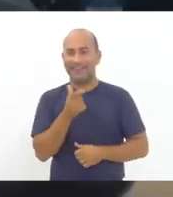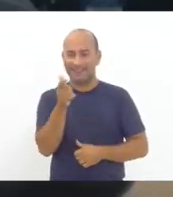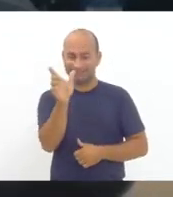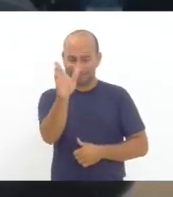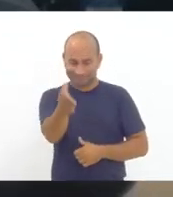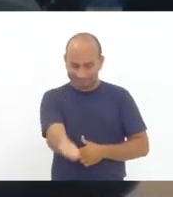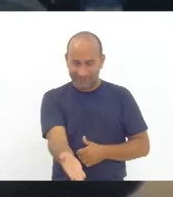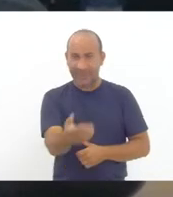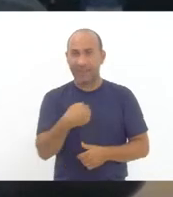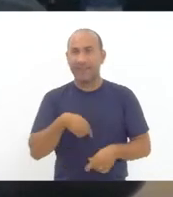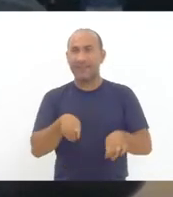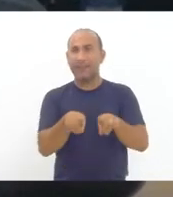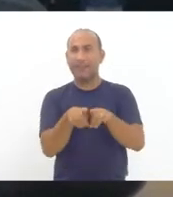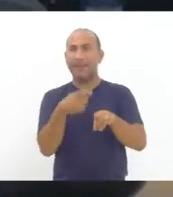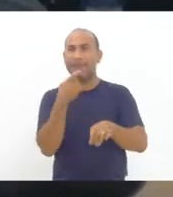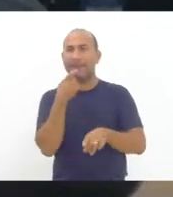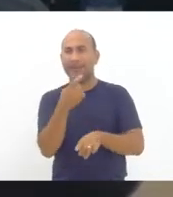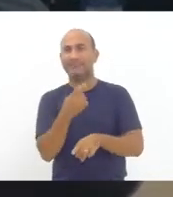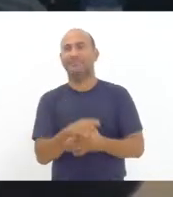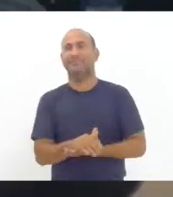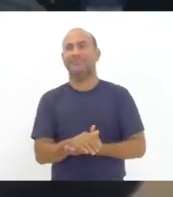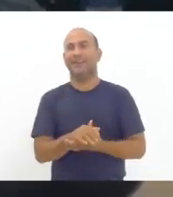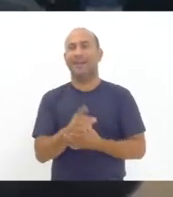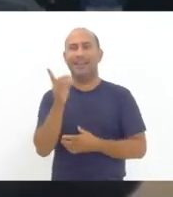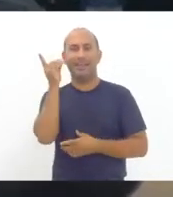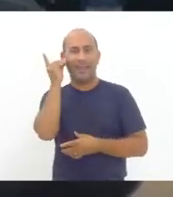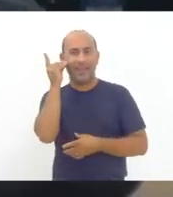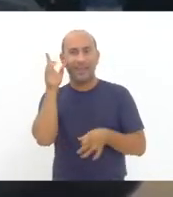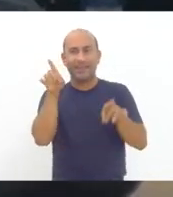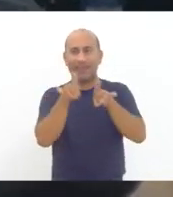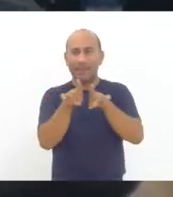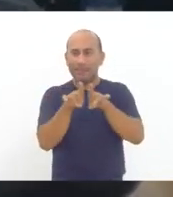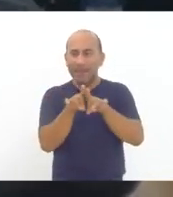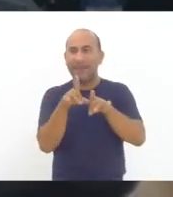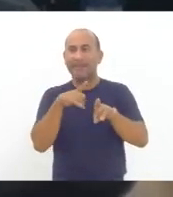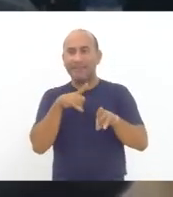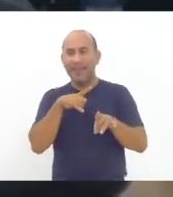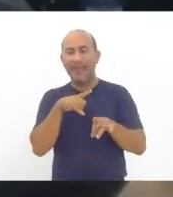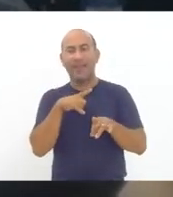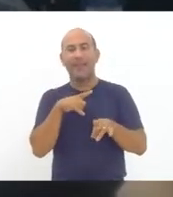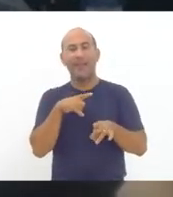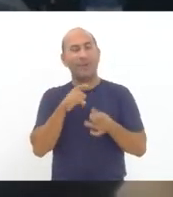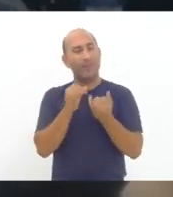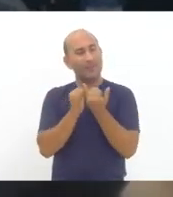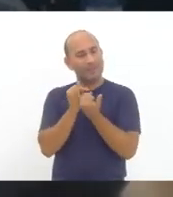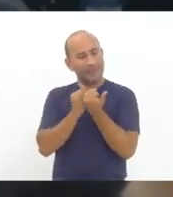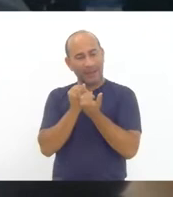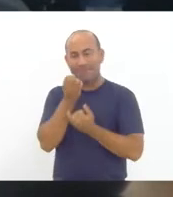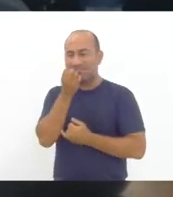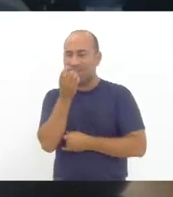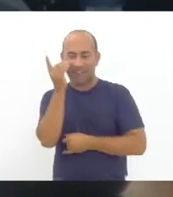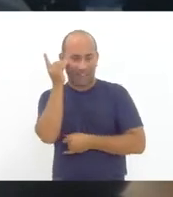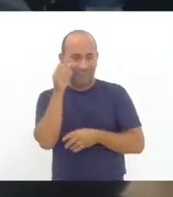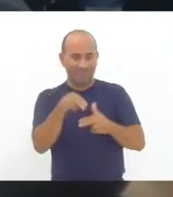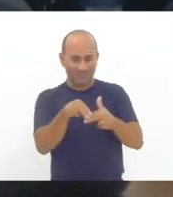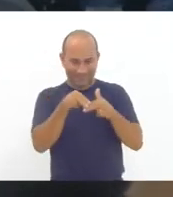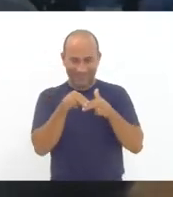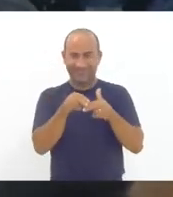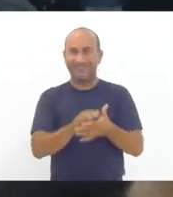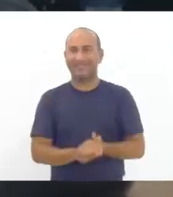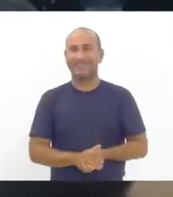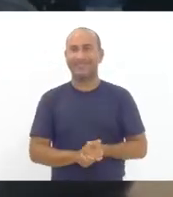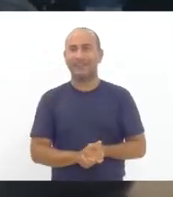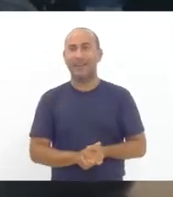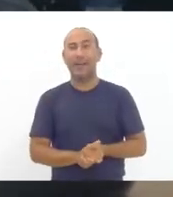que também me aproximou da rádio e por isso também tenho uma relação muito próxima com a rádio por esse motivo é